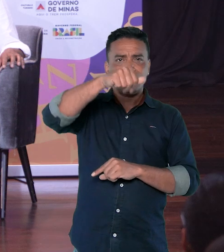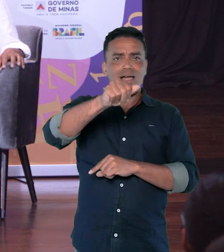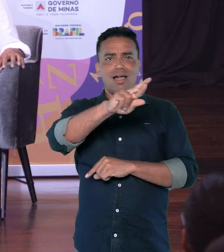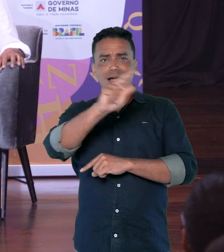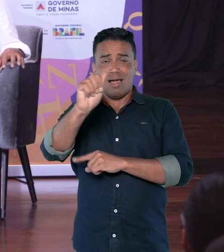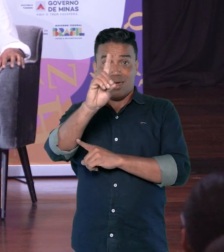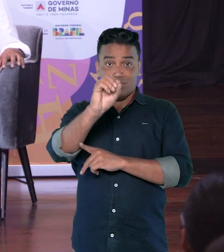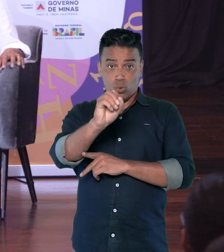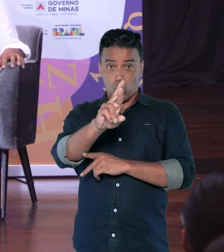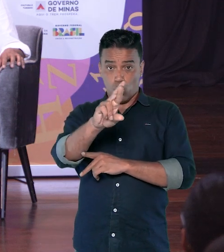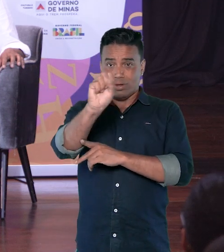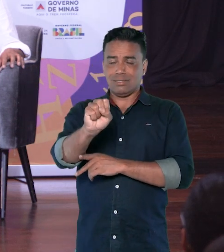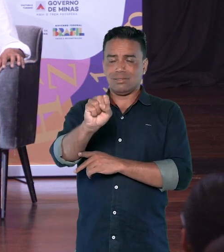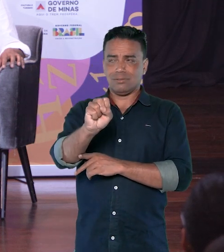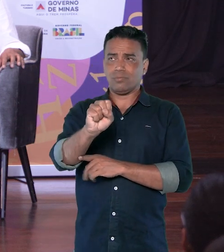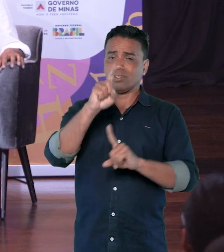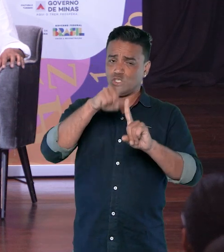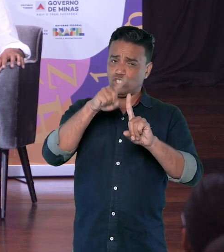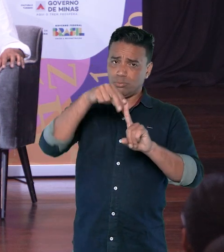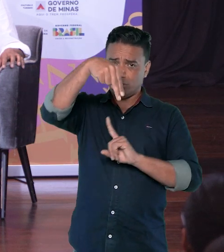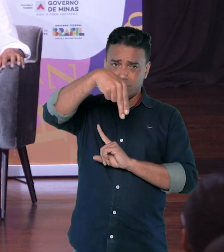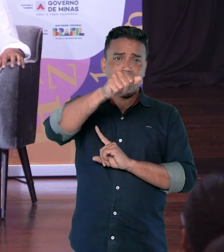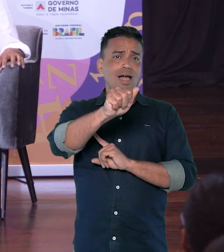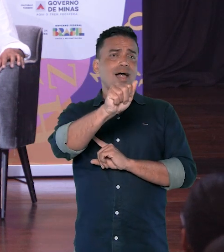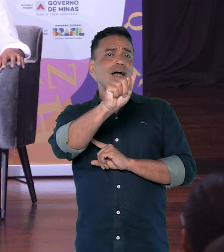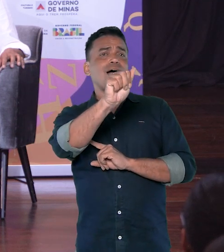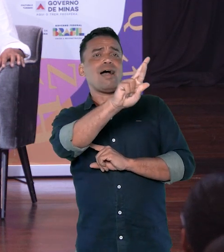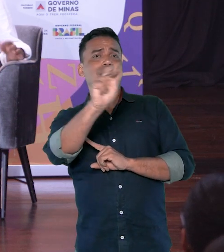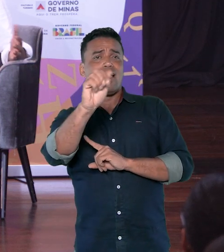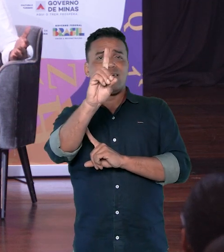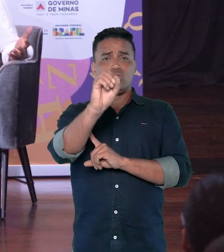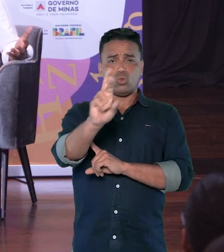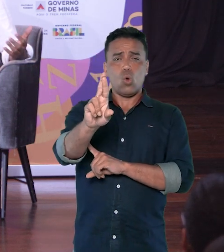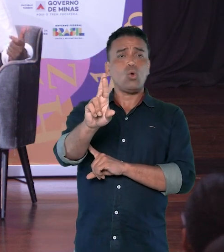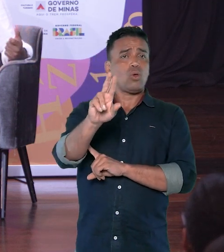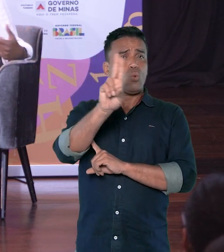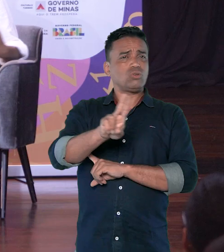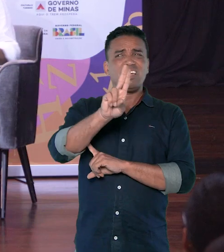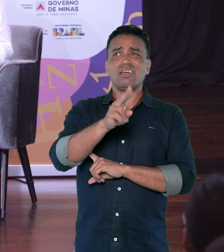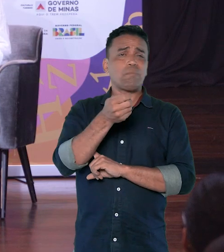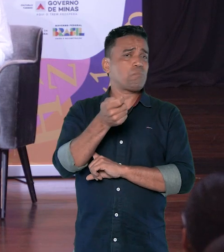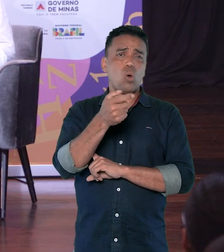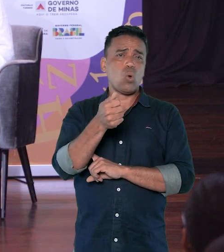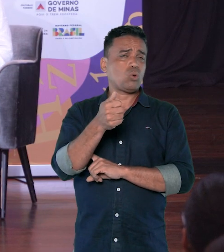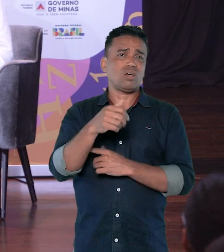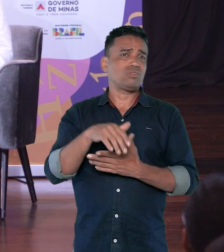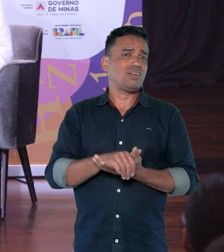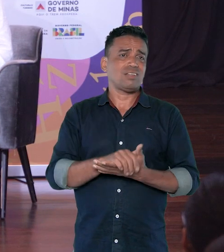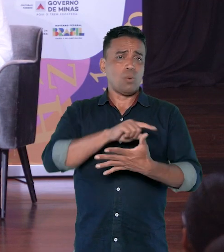eu cheguei à conclusão que o tipo de narrador que eu utilizei é um pouco raro, né? Assim, um narrador em segunda